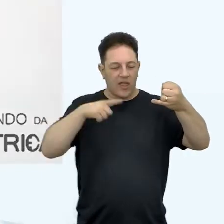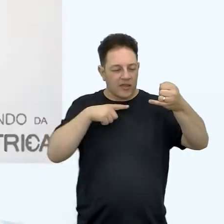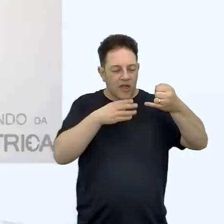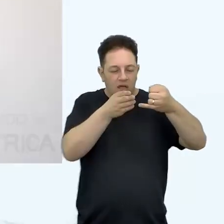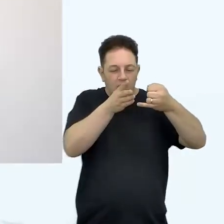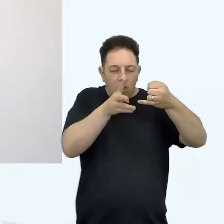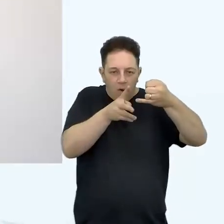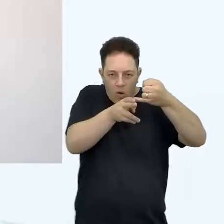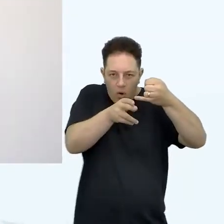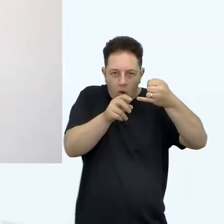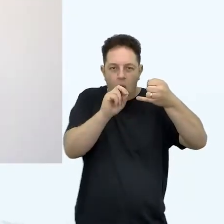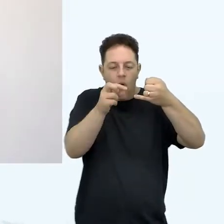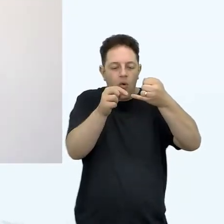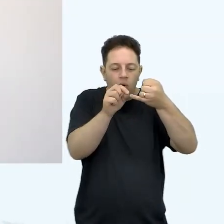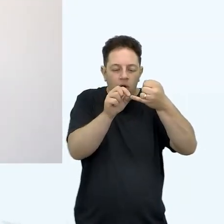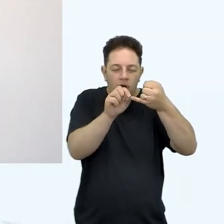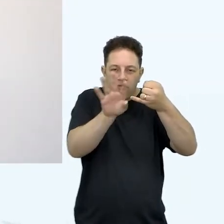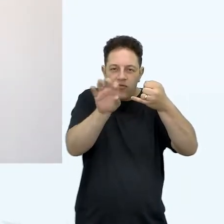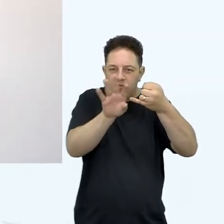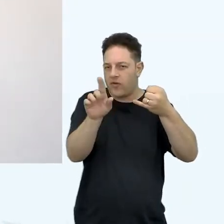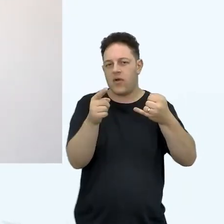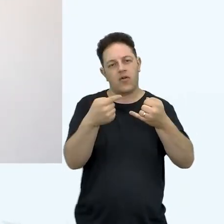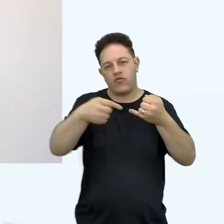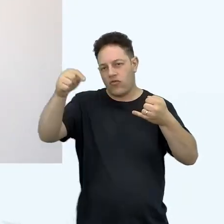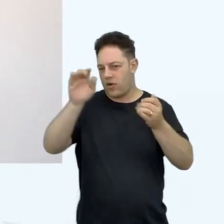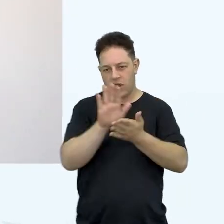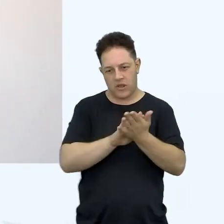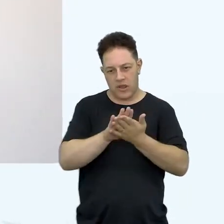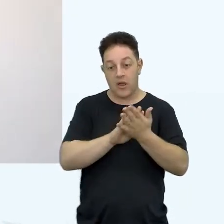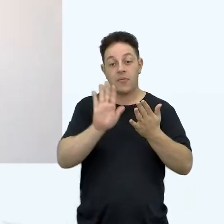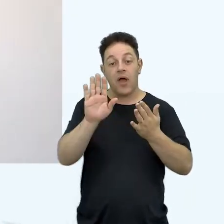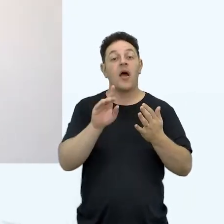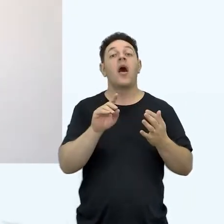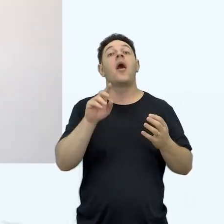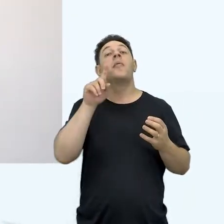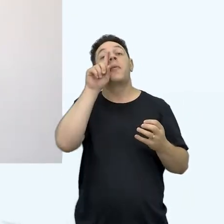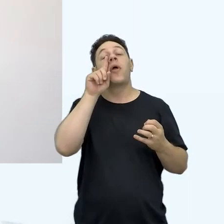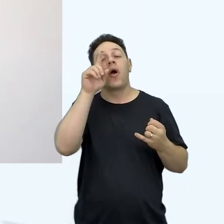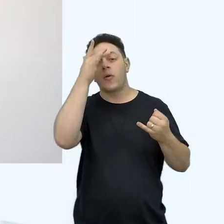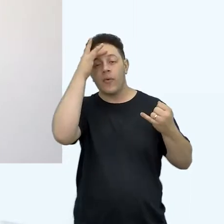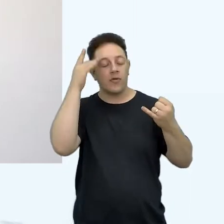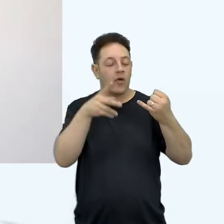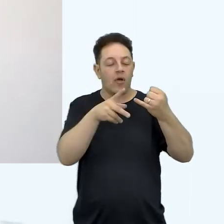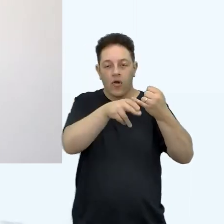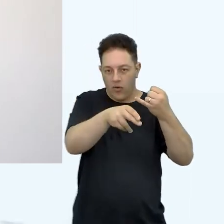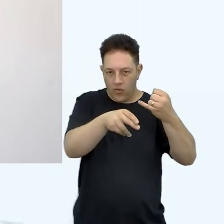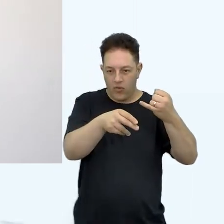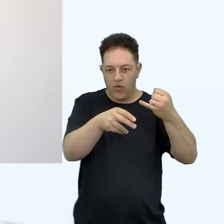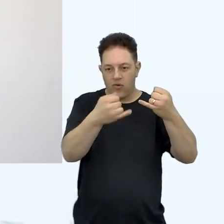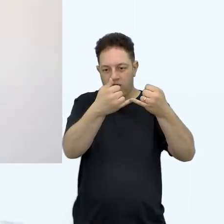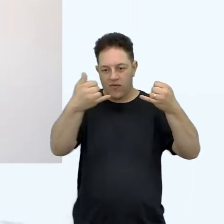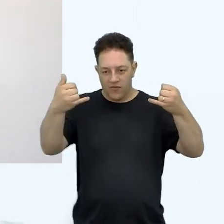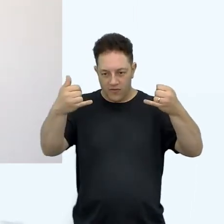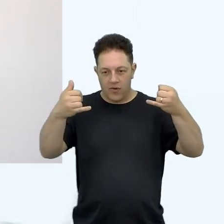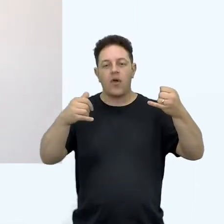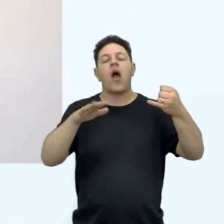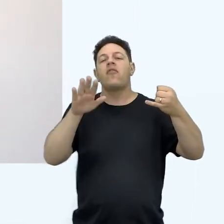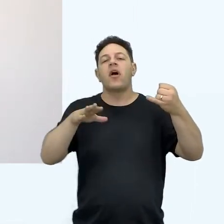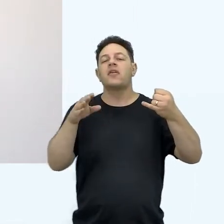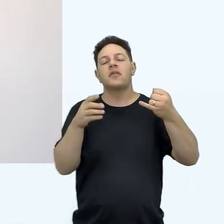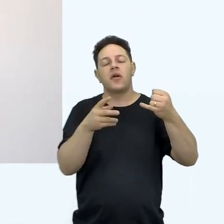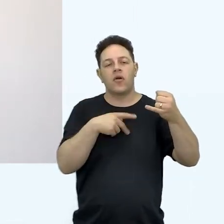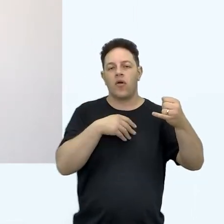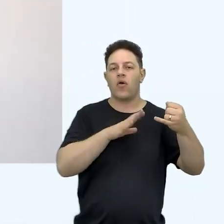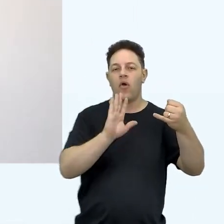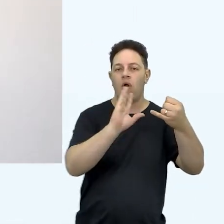rompido, ele não tem fuga de corrente, mas com a possibilidade de alguém encostar ali ou alguma coisa metálica, alguma